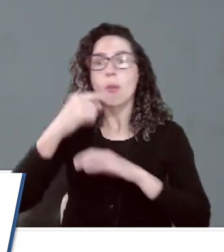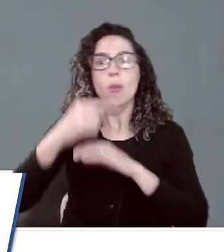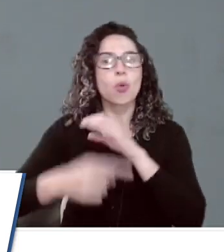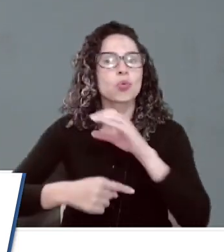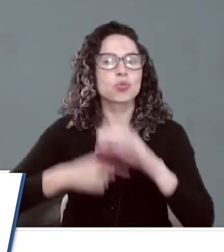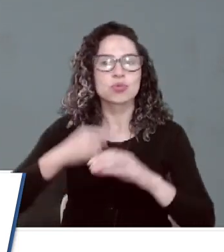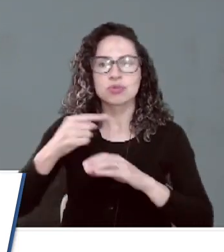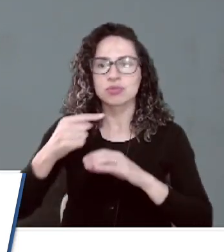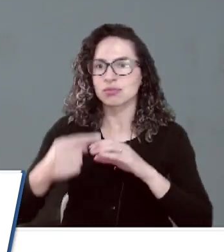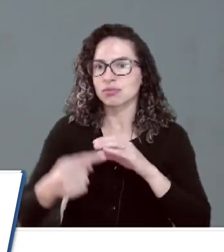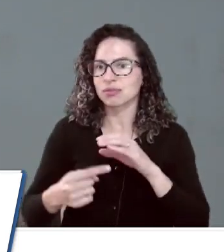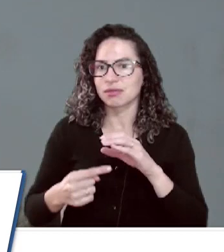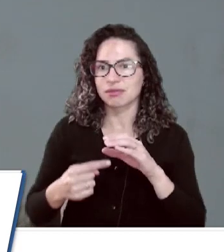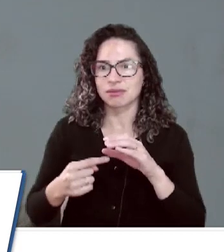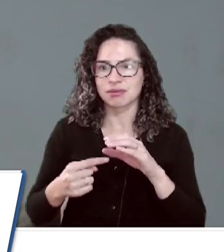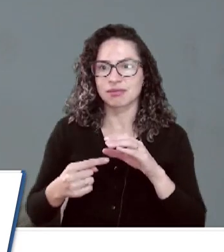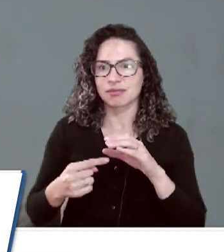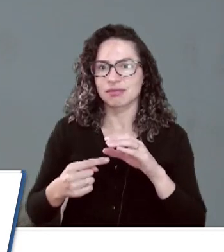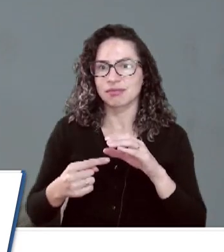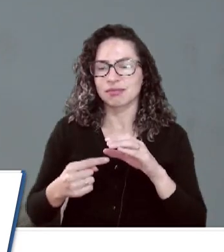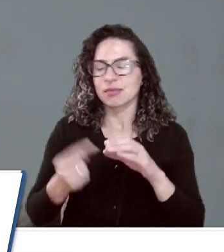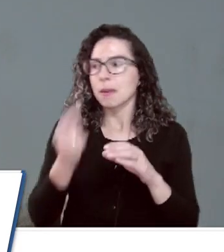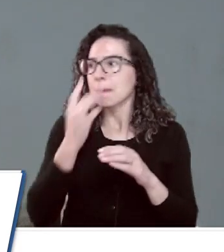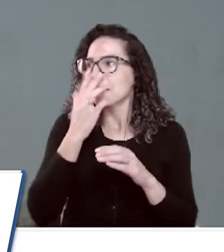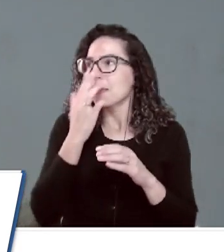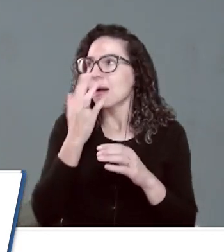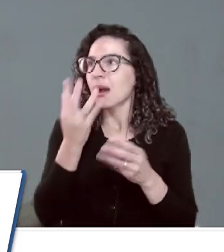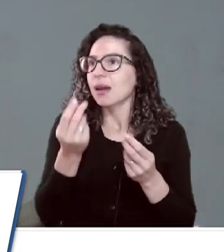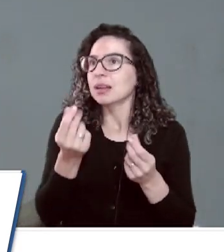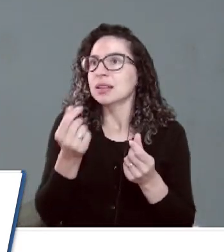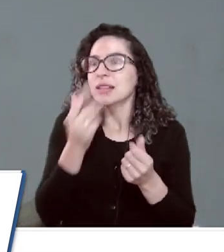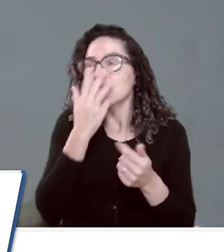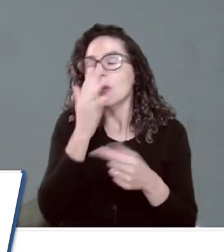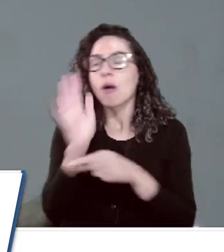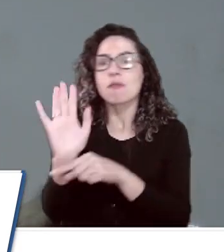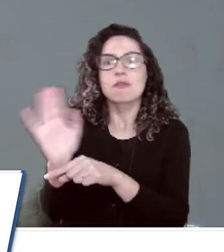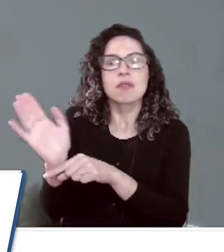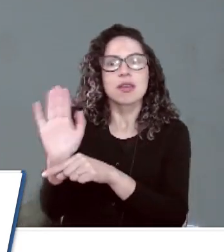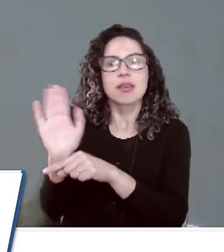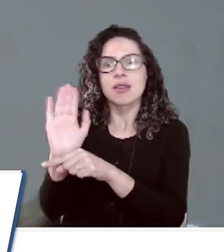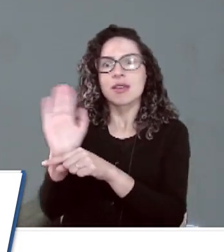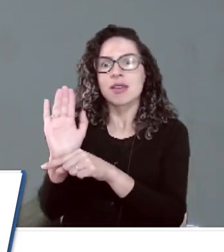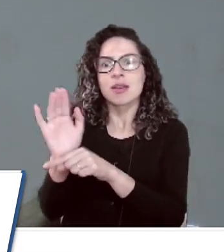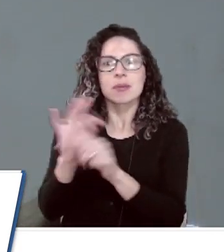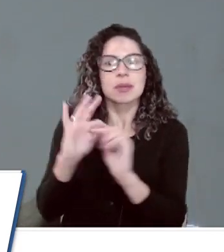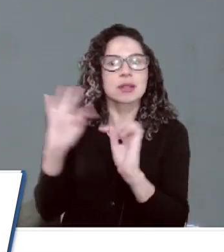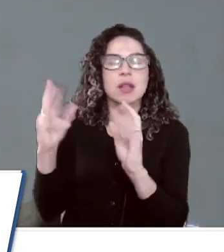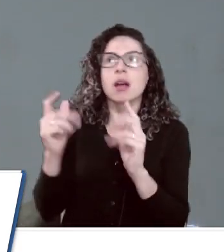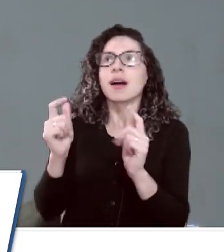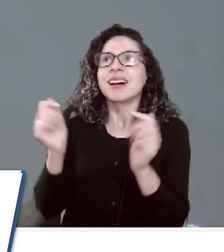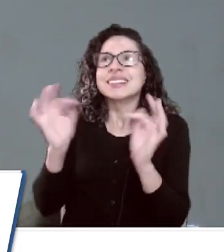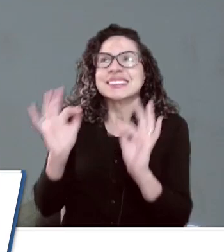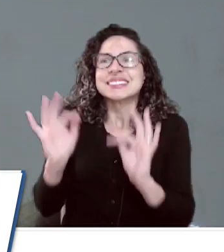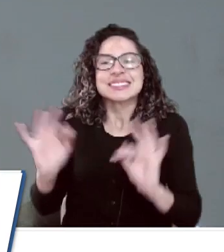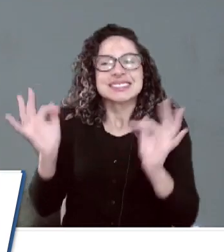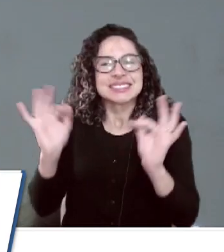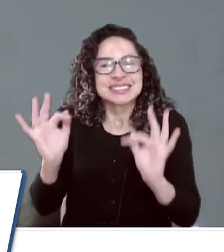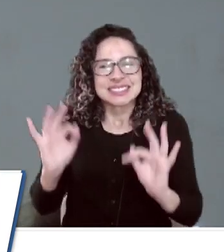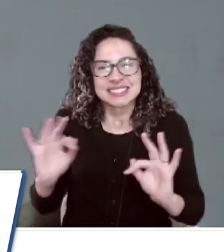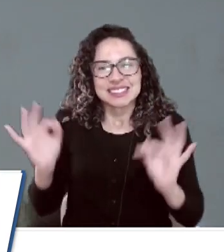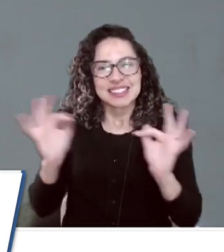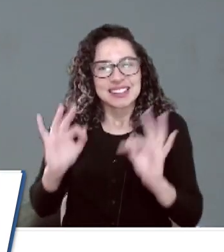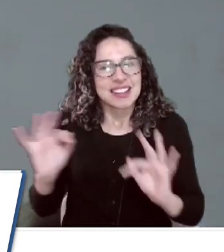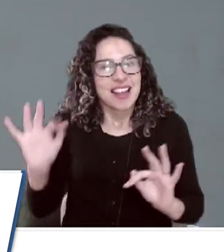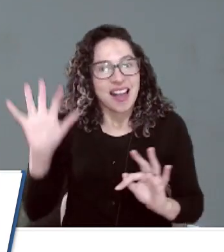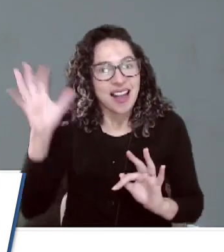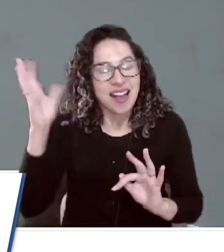mundial, que parecia uma coisa de filme, né? Todo mundo naquela felicidade com o que está acontecendo